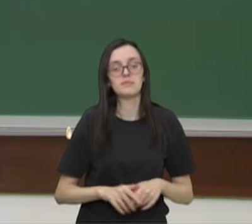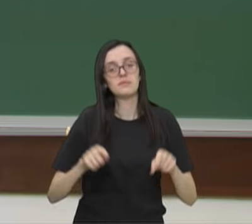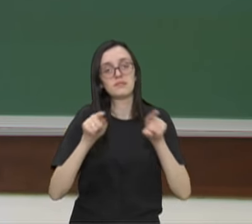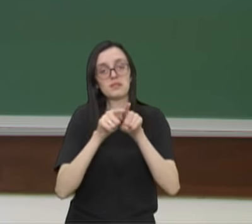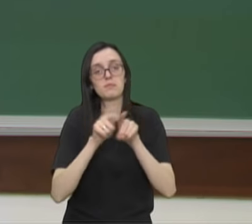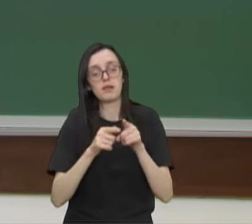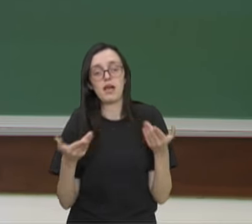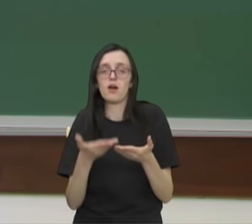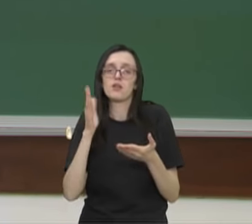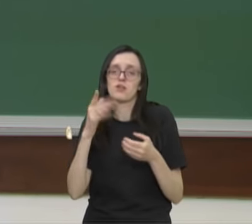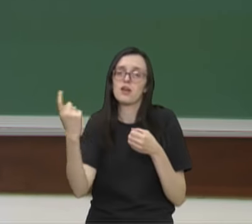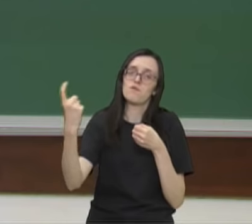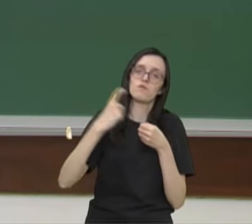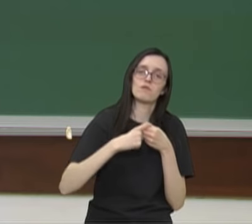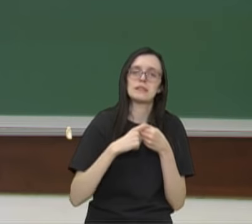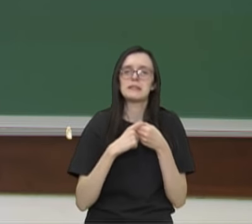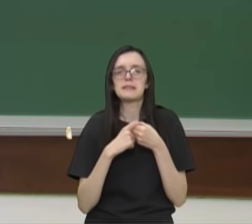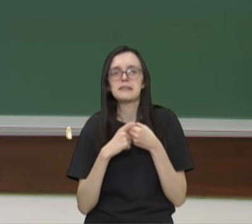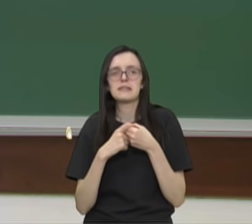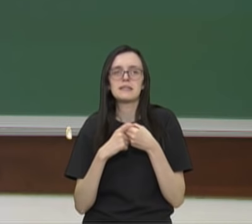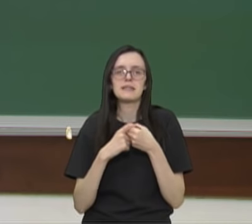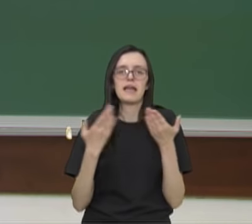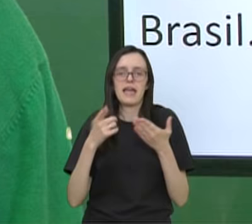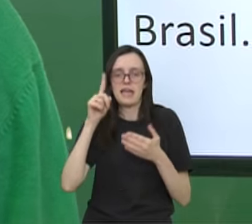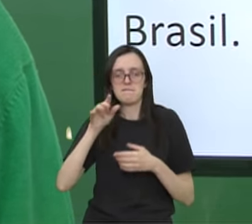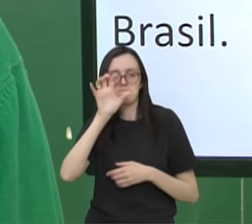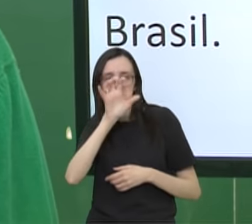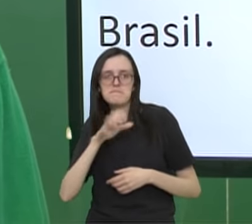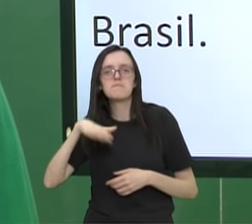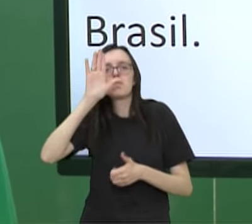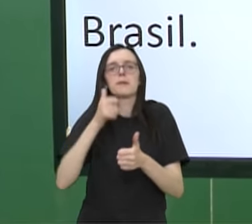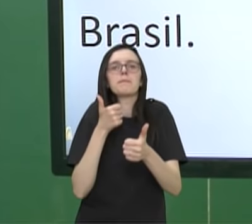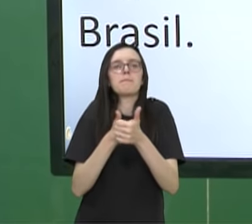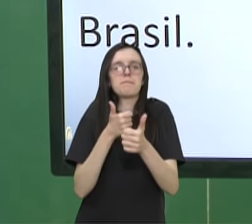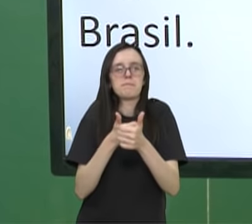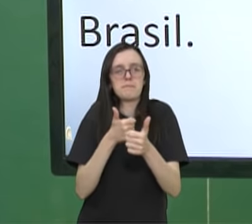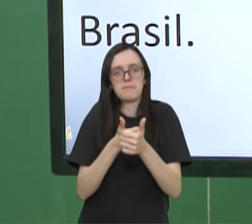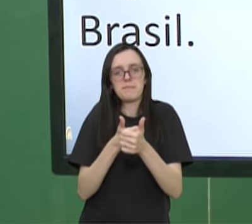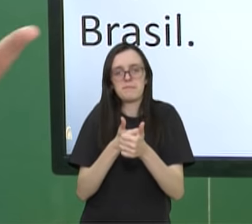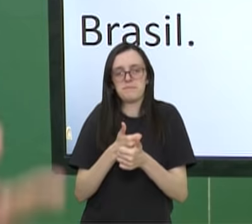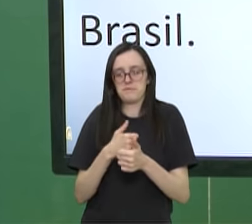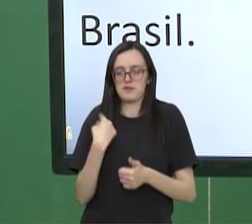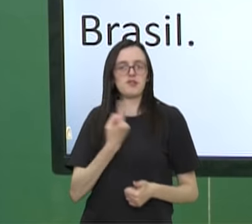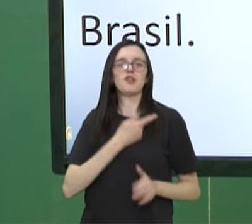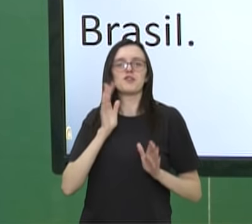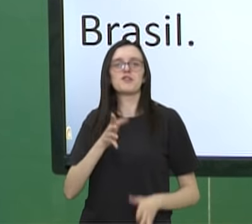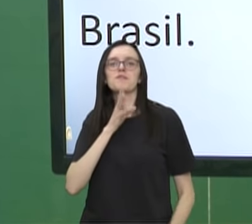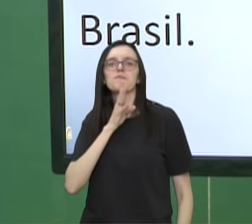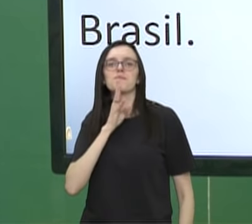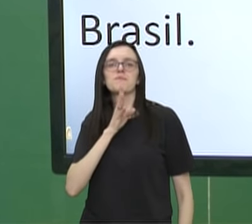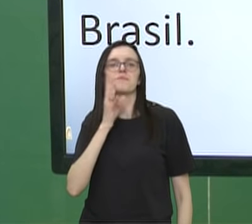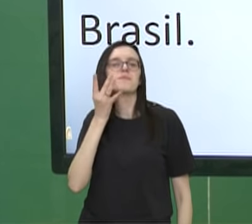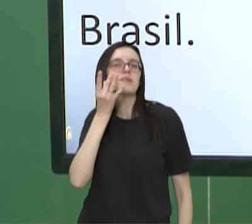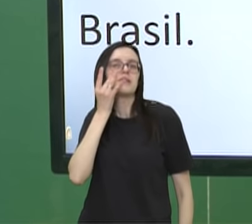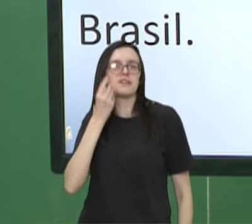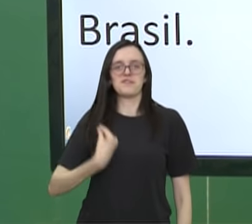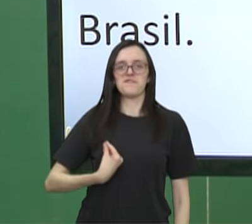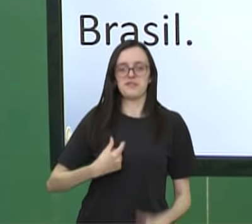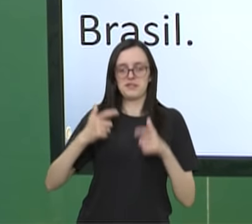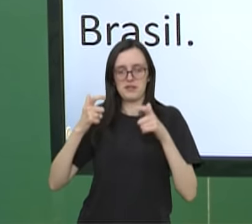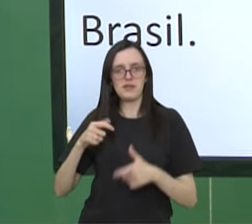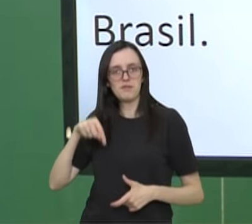agora já voltando para uma para regiões mais próximas a nossa a